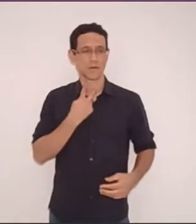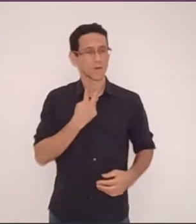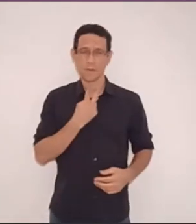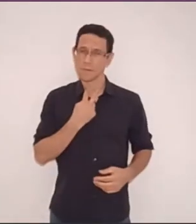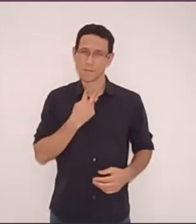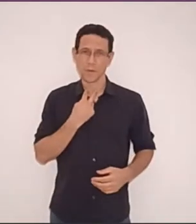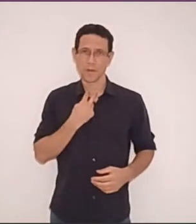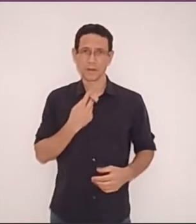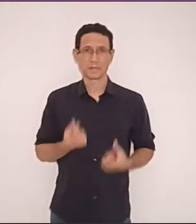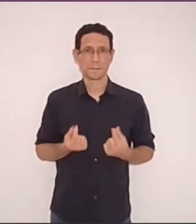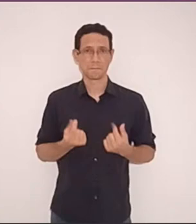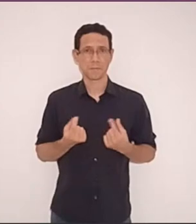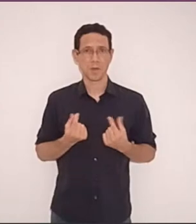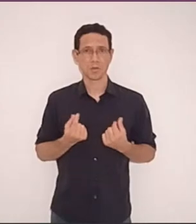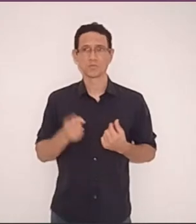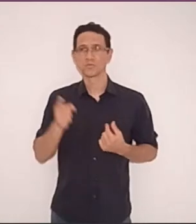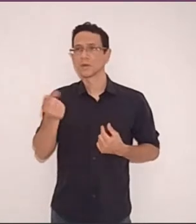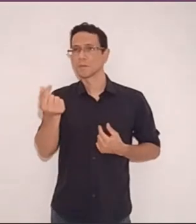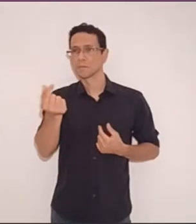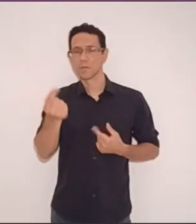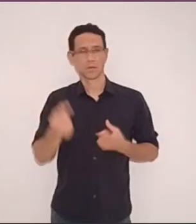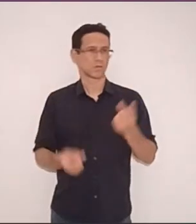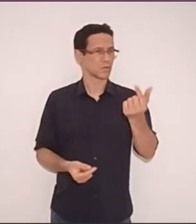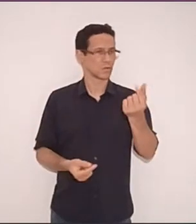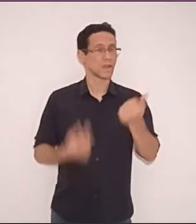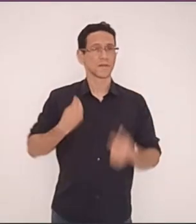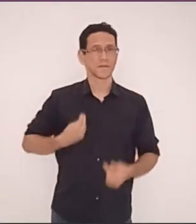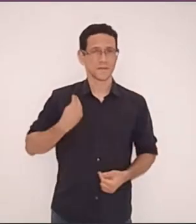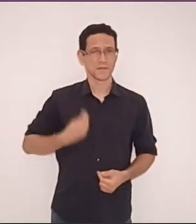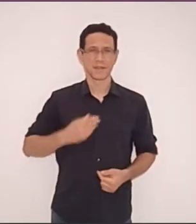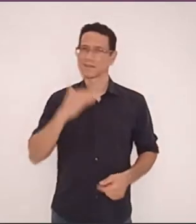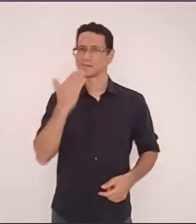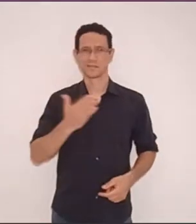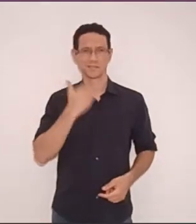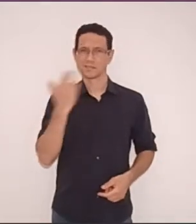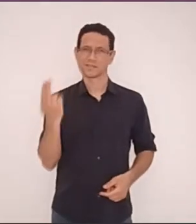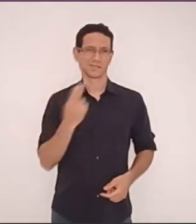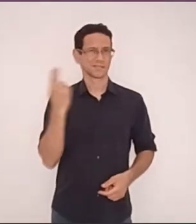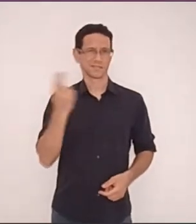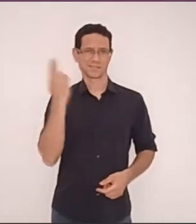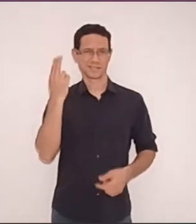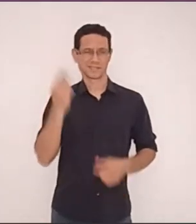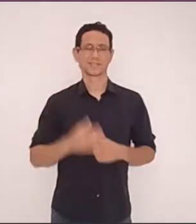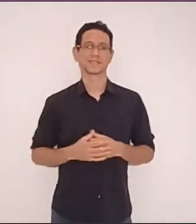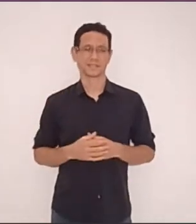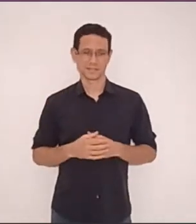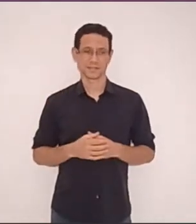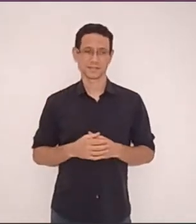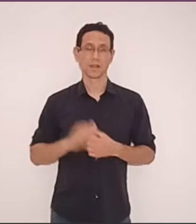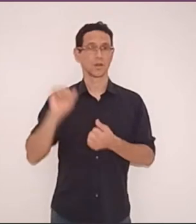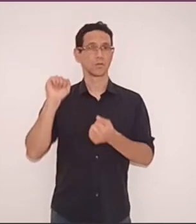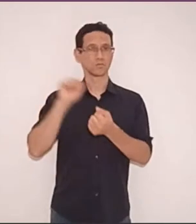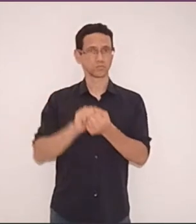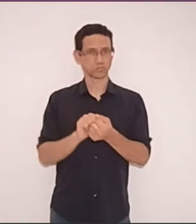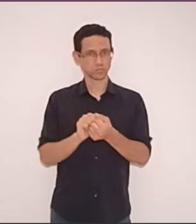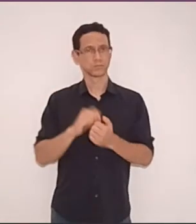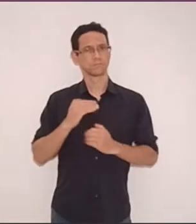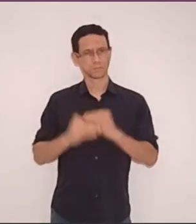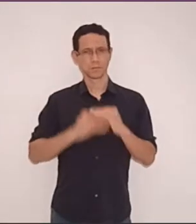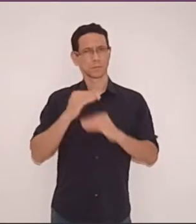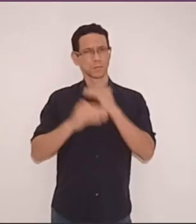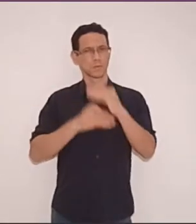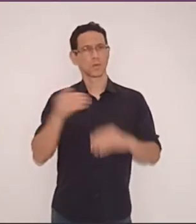ser purificada 100 compre ficar vida e seu negócio desafio antes mesmo de novo